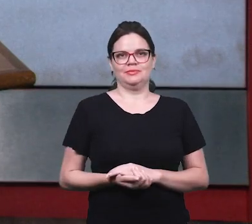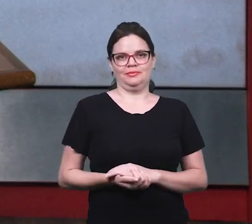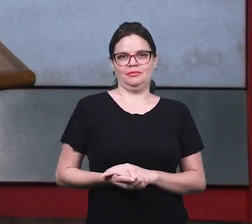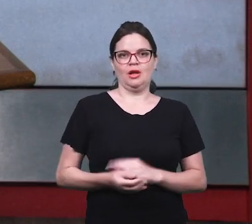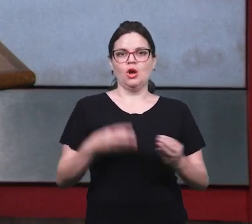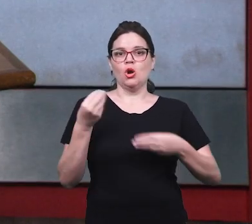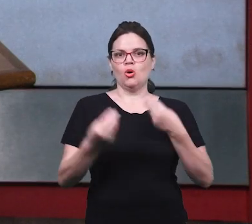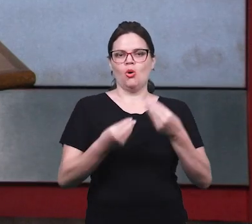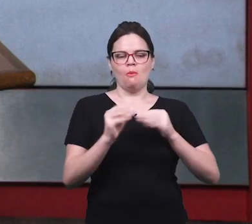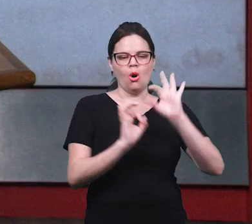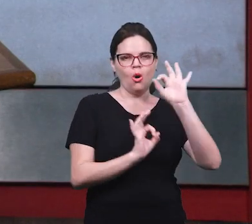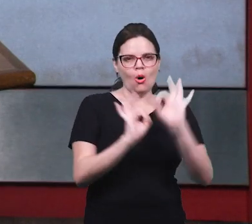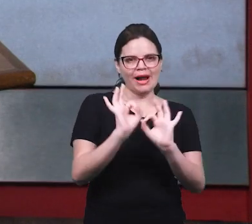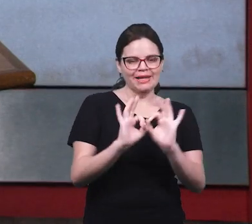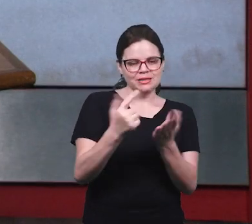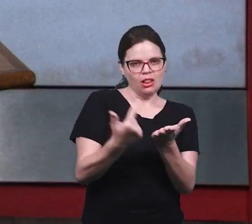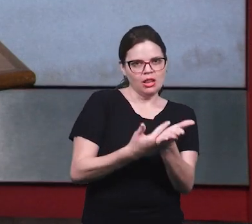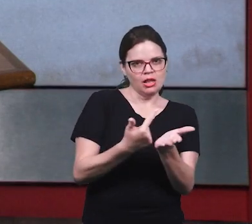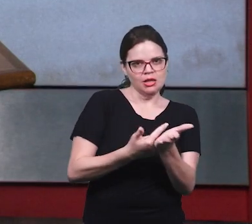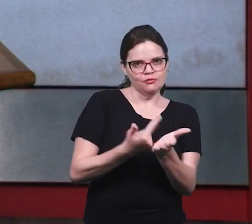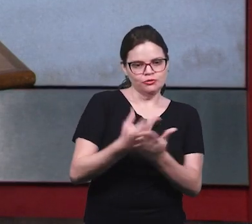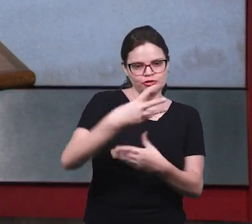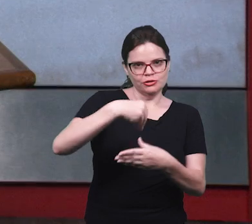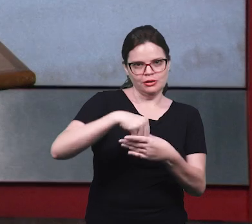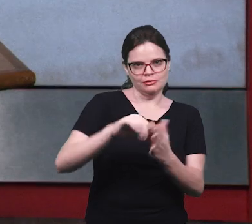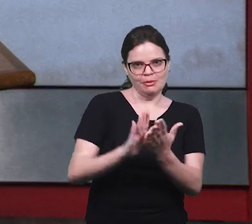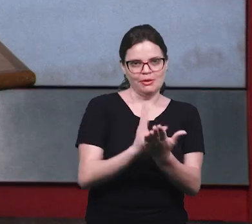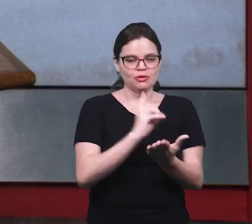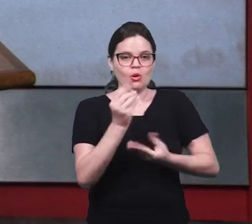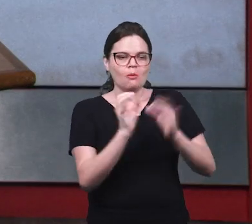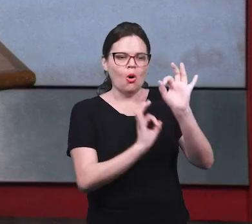grandes divisões da Bíblia, a palavra de Deus.